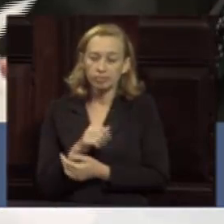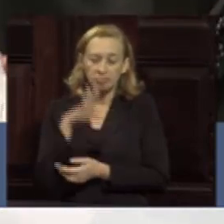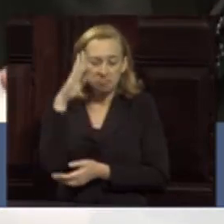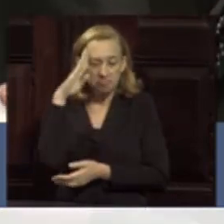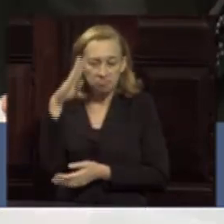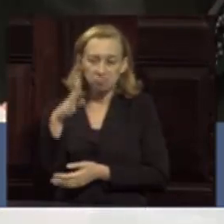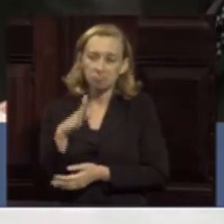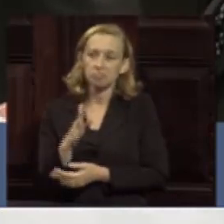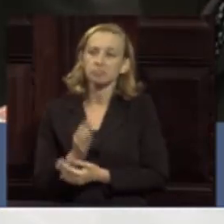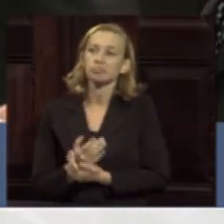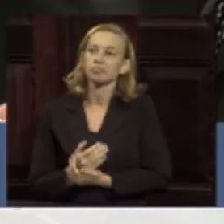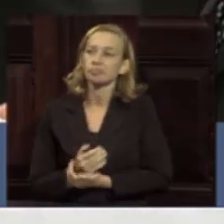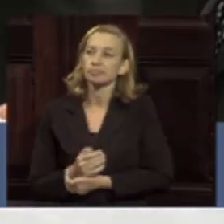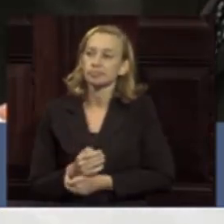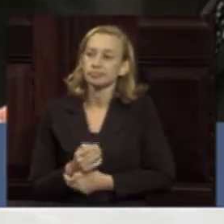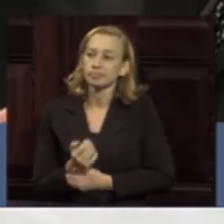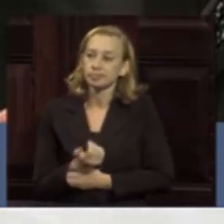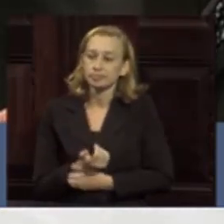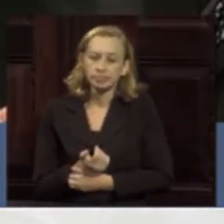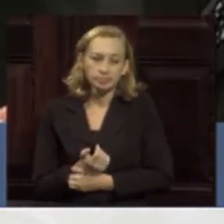fundamental, bem como